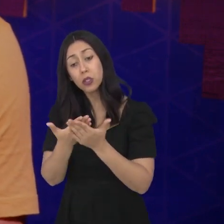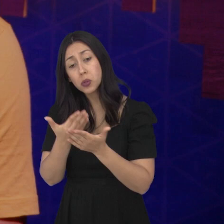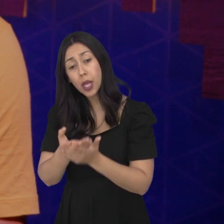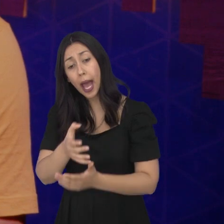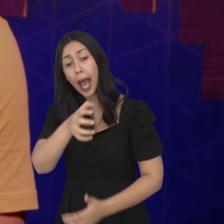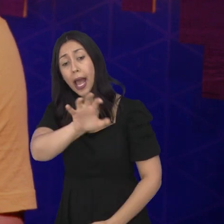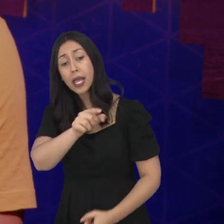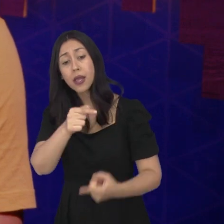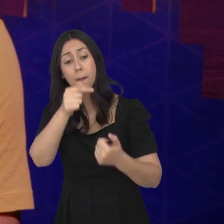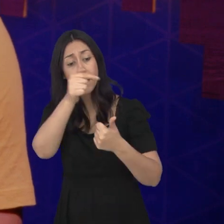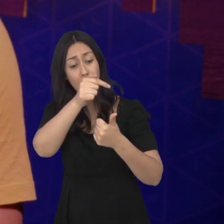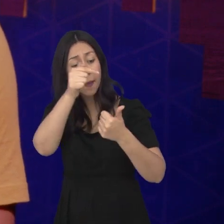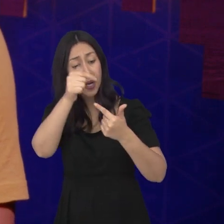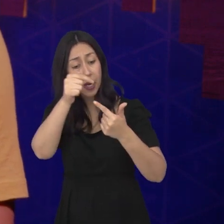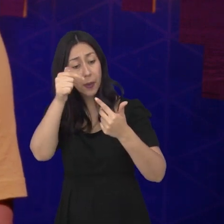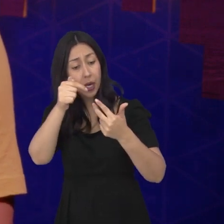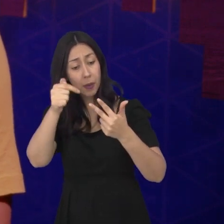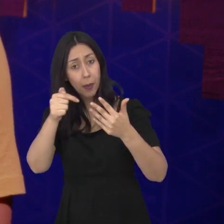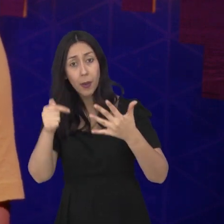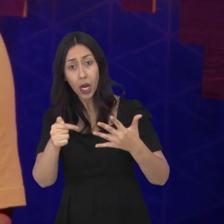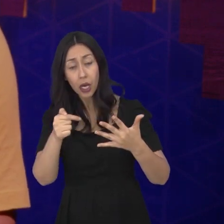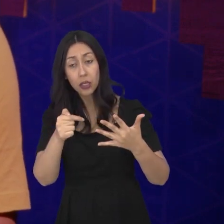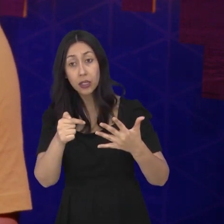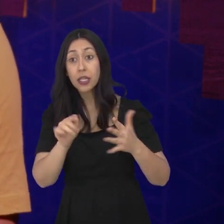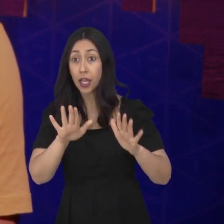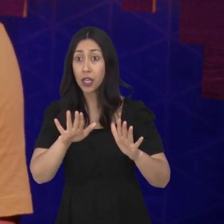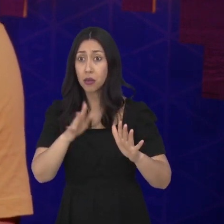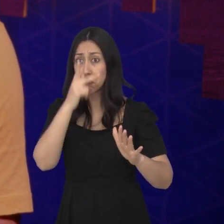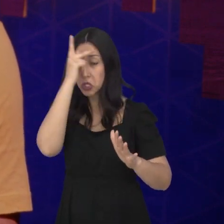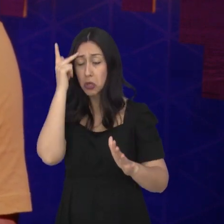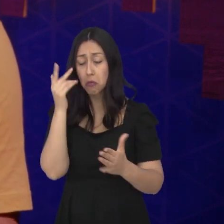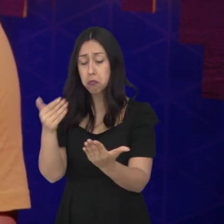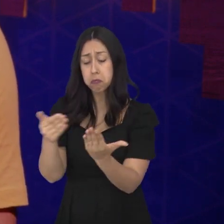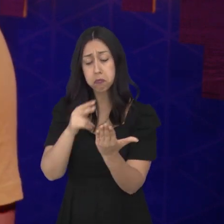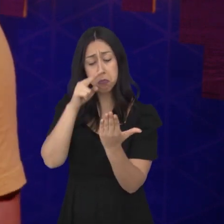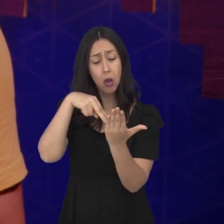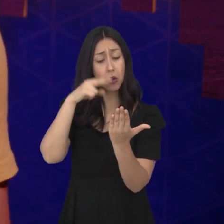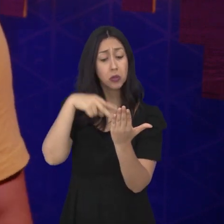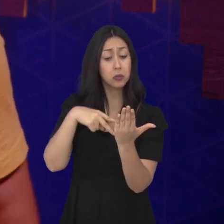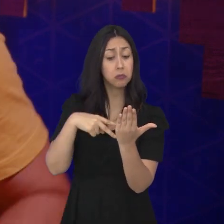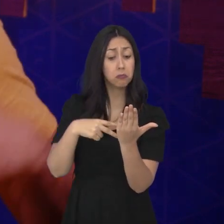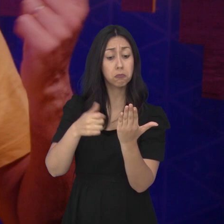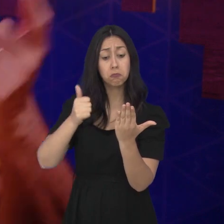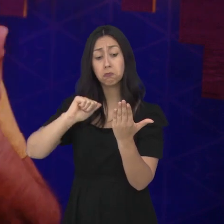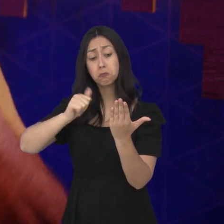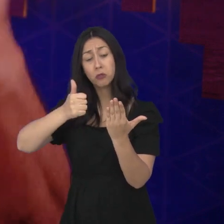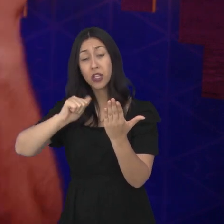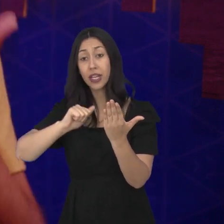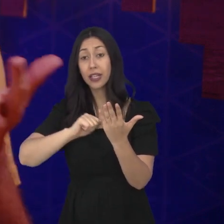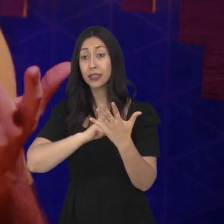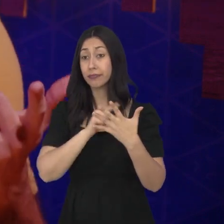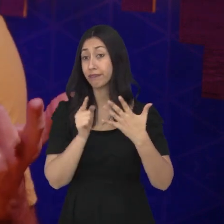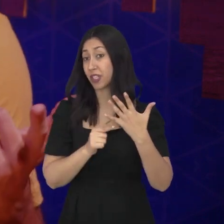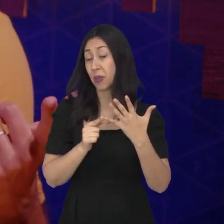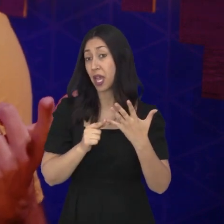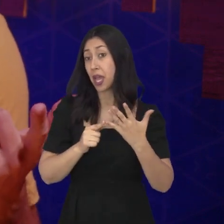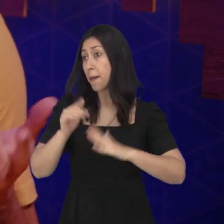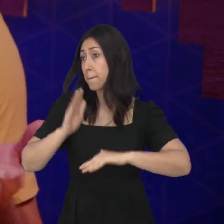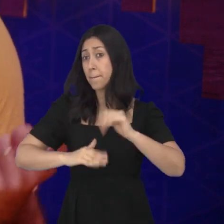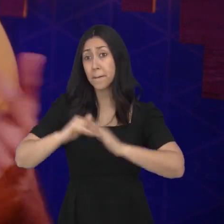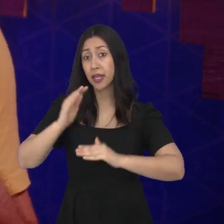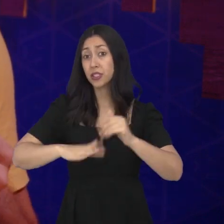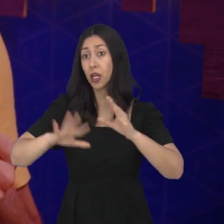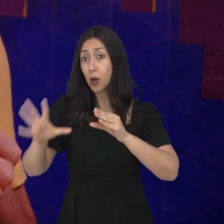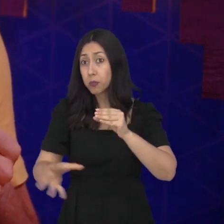na faculdade. Aí eles vão analisar os seus argumentos, a sua capacidade de escrever. E algumas atividades extracurriculares